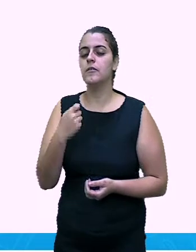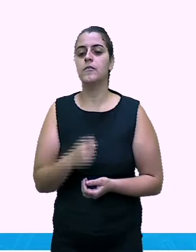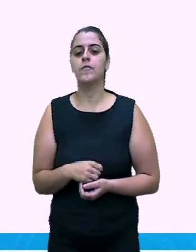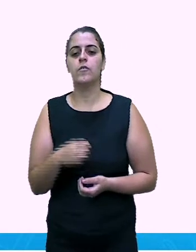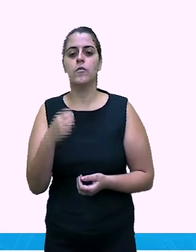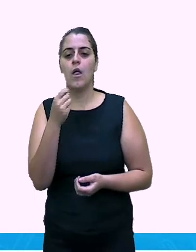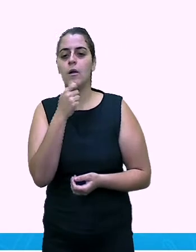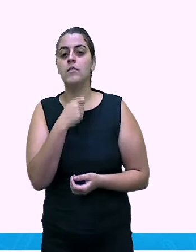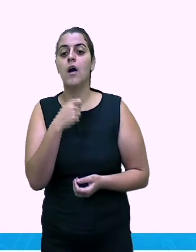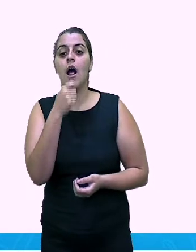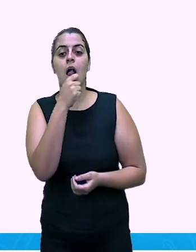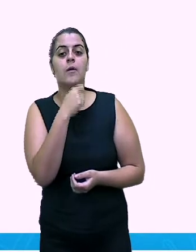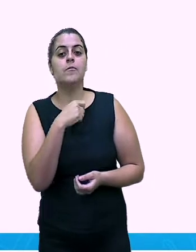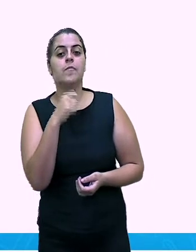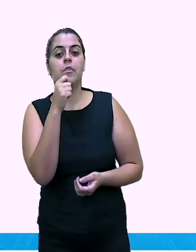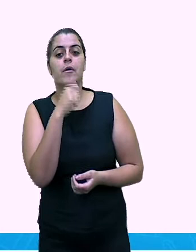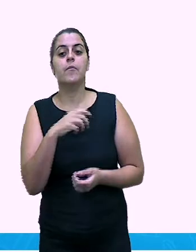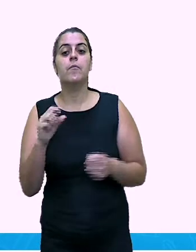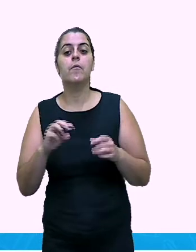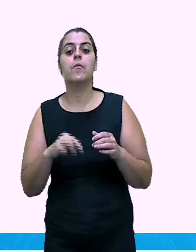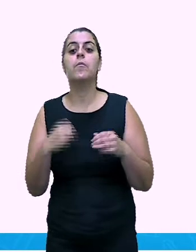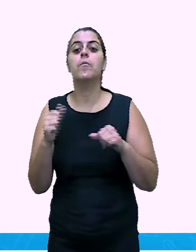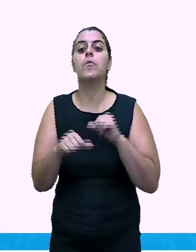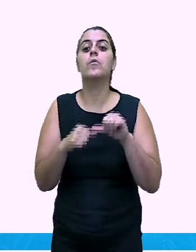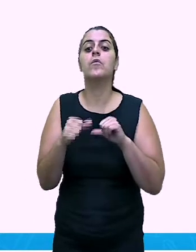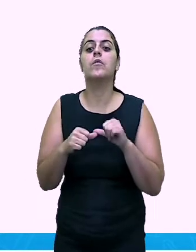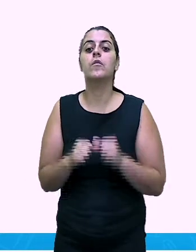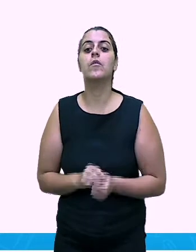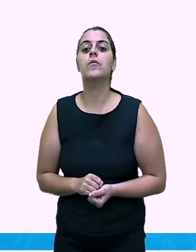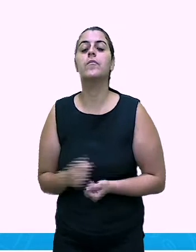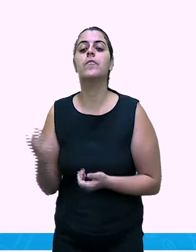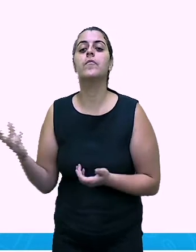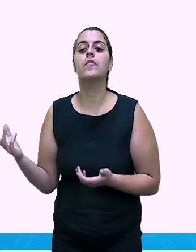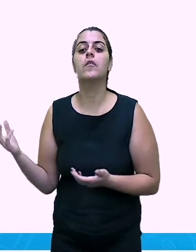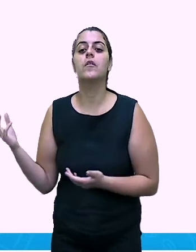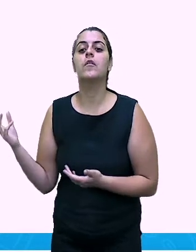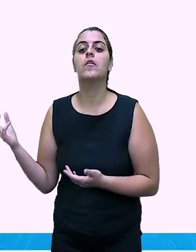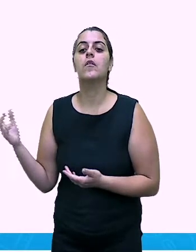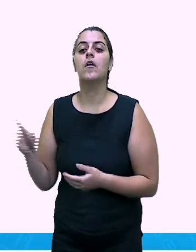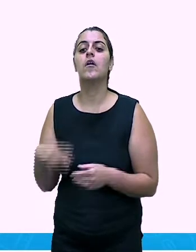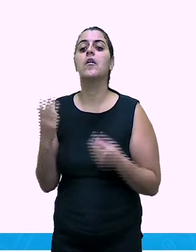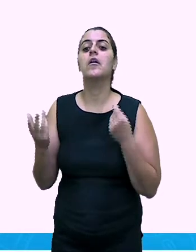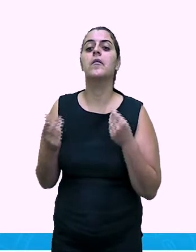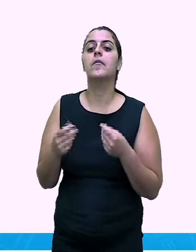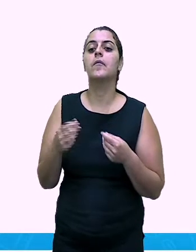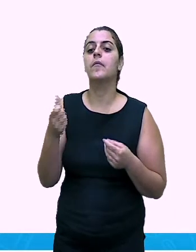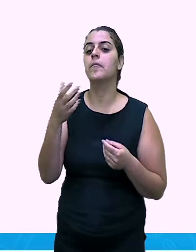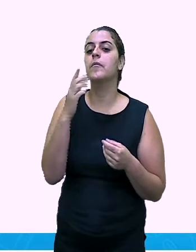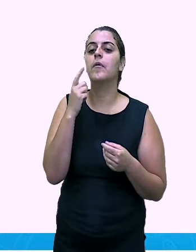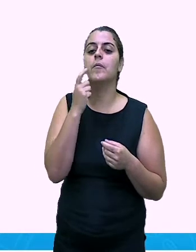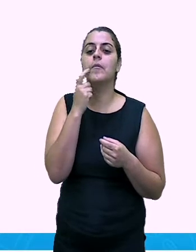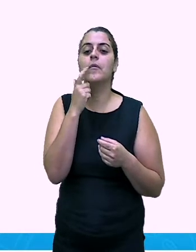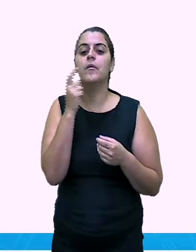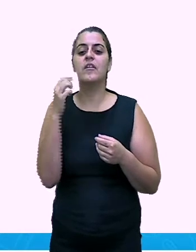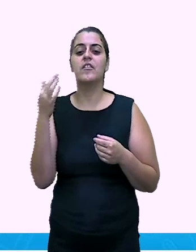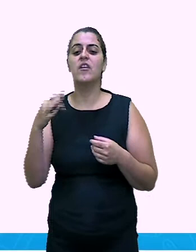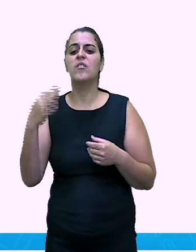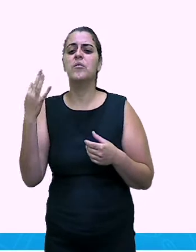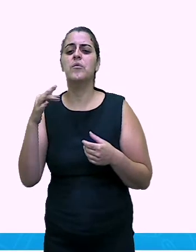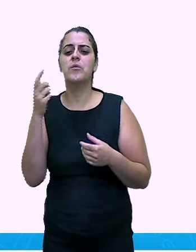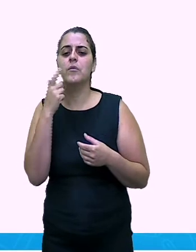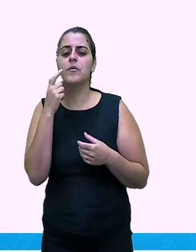o sorvete, muda aí somente o termo, ela tá o quê? Com um problema